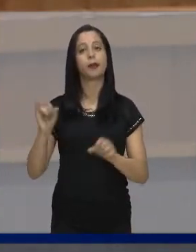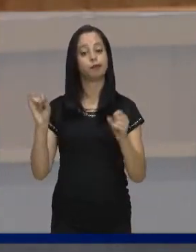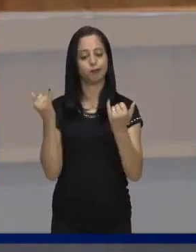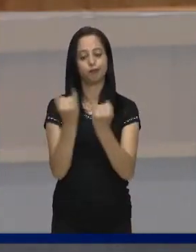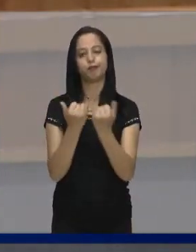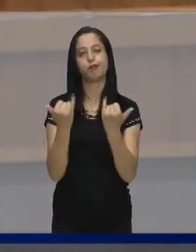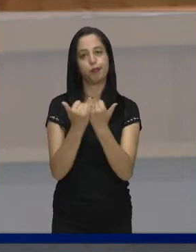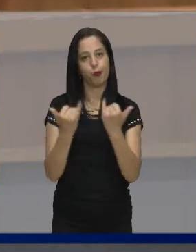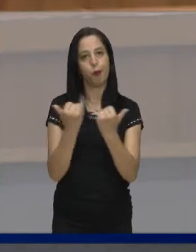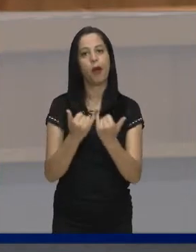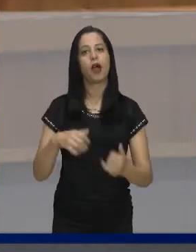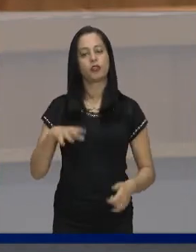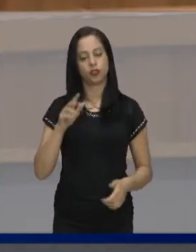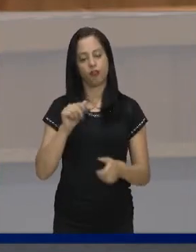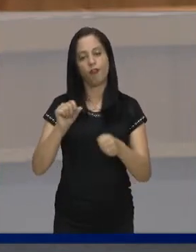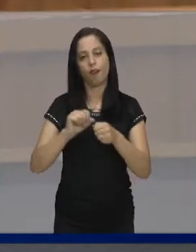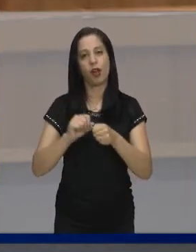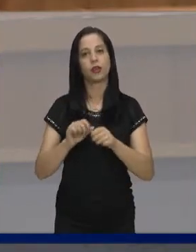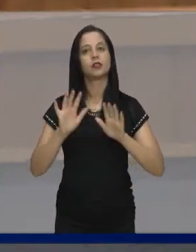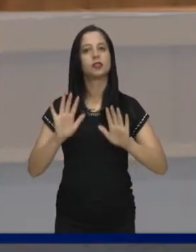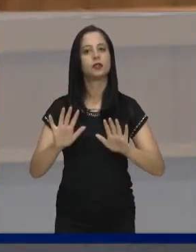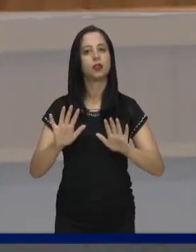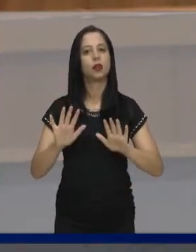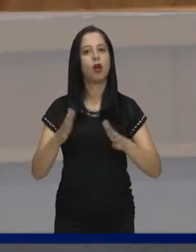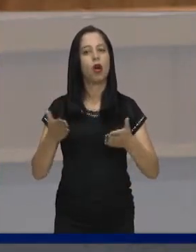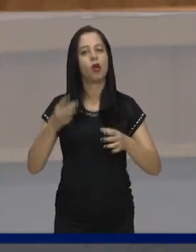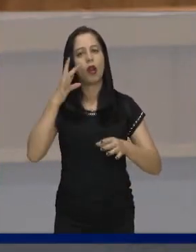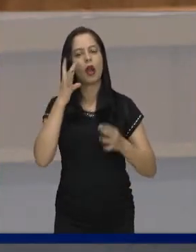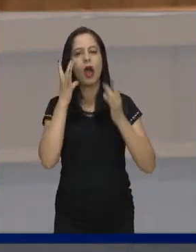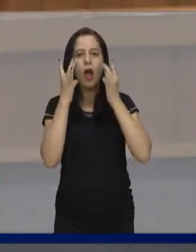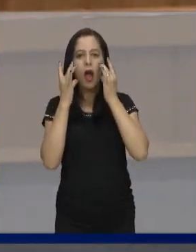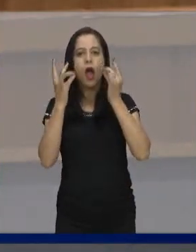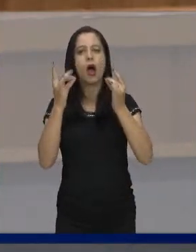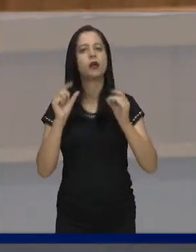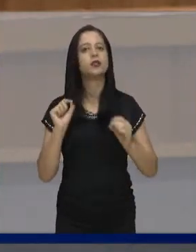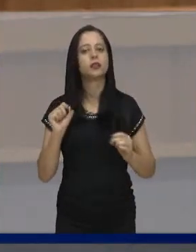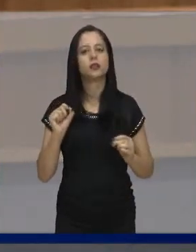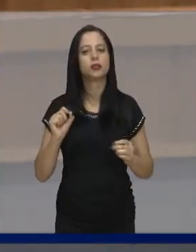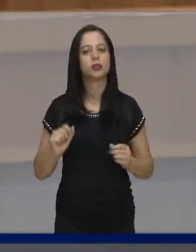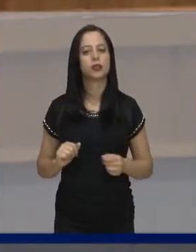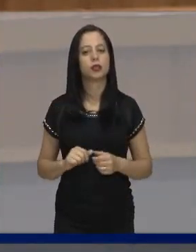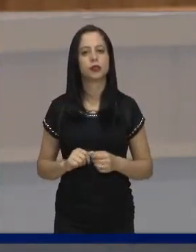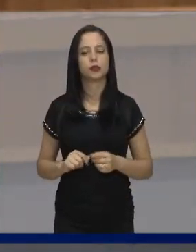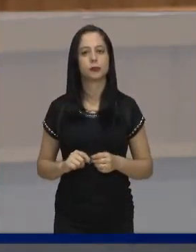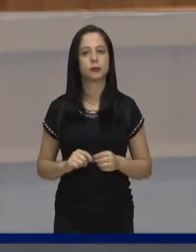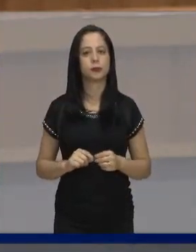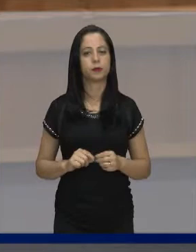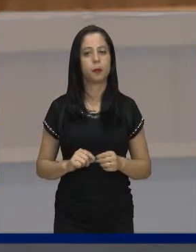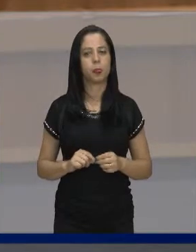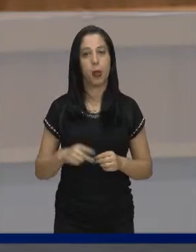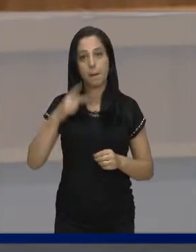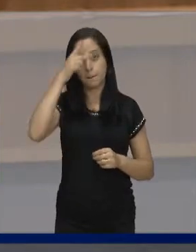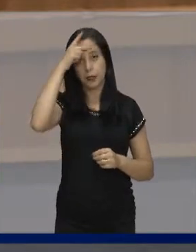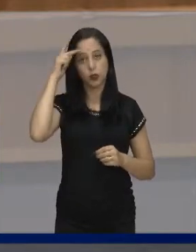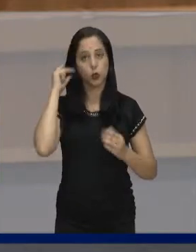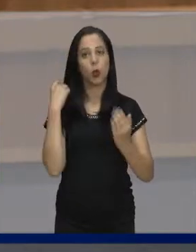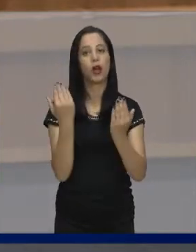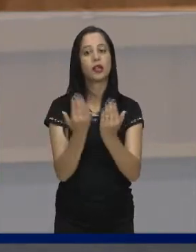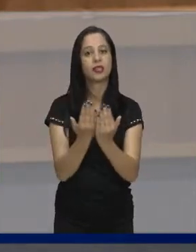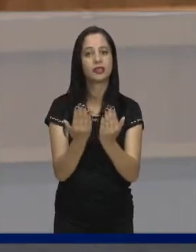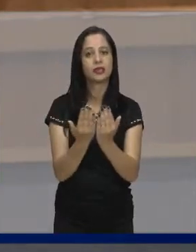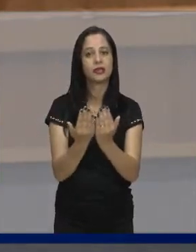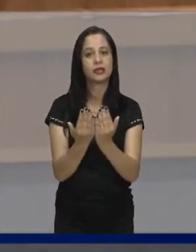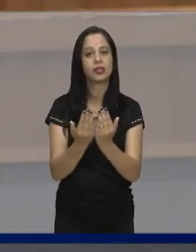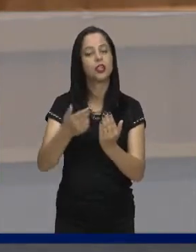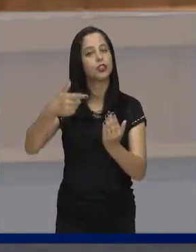novamente, nós teremos aí, fica um alerta para os parlamentares cristãos, novamente